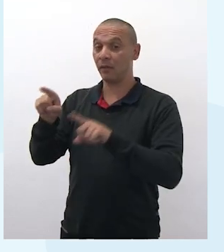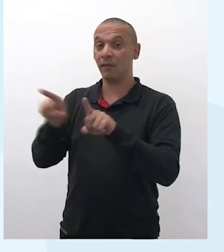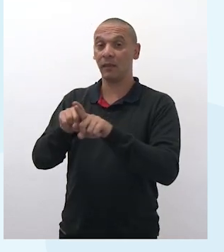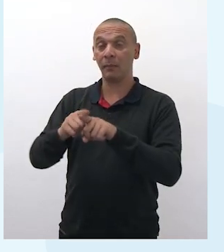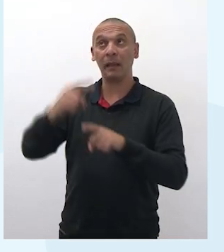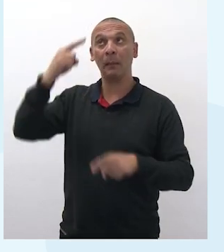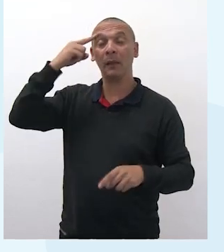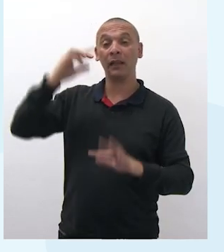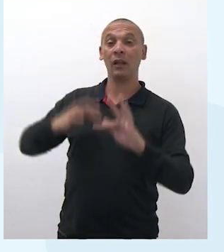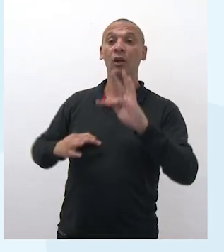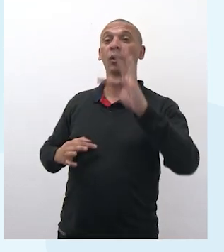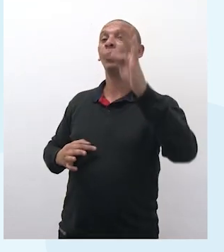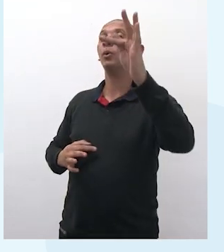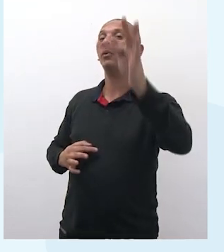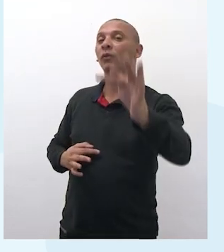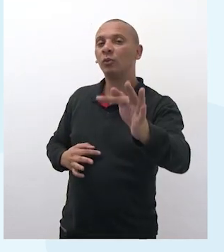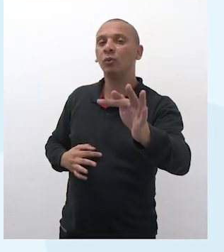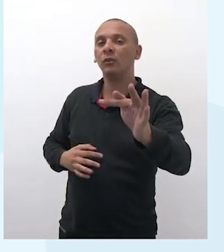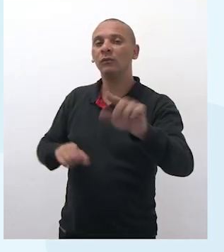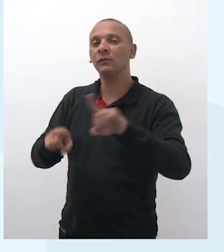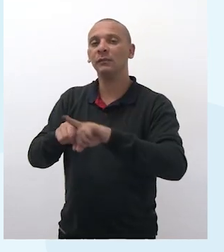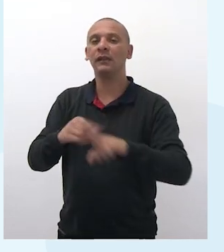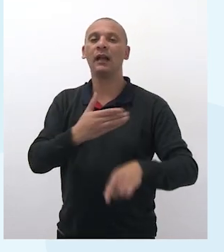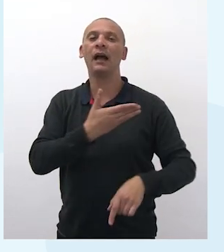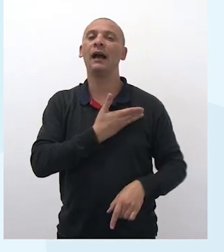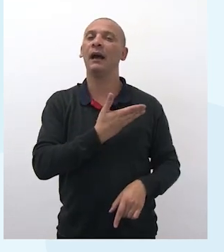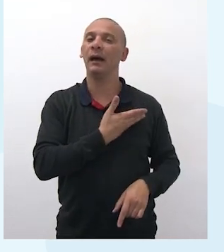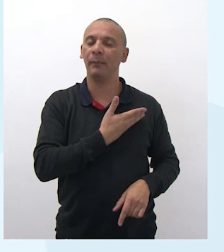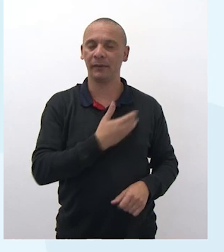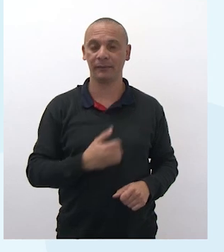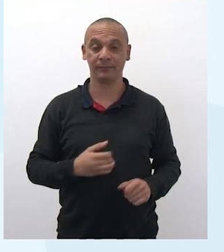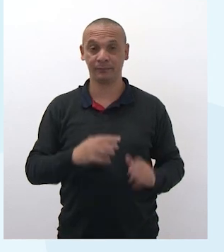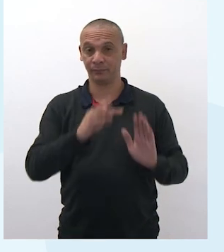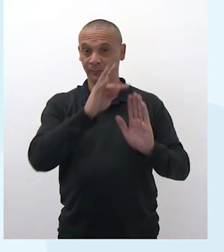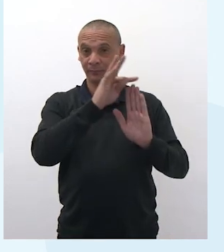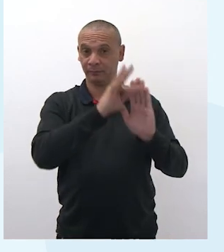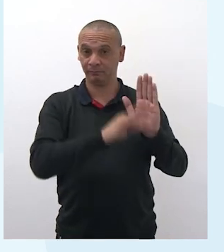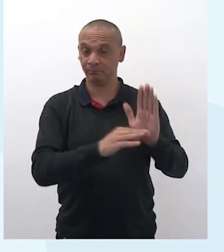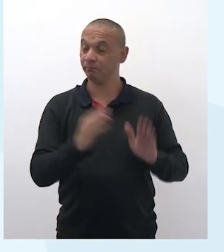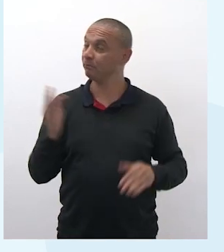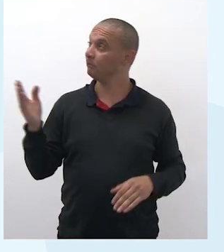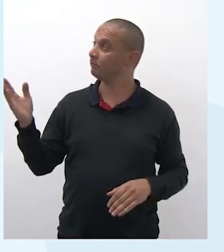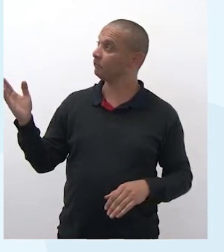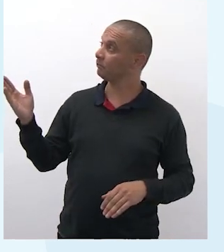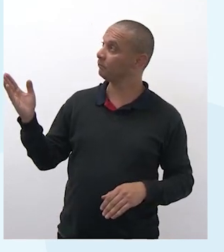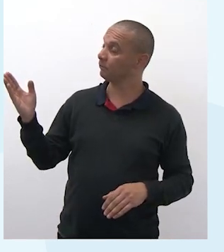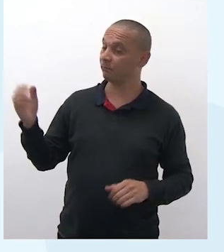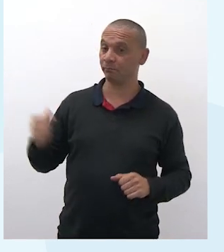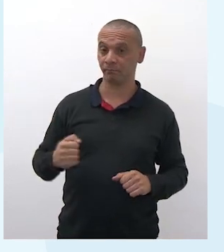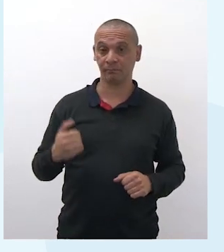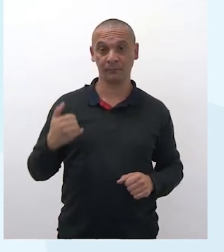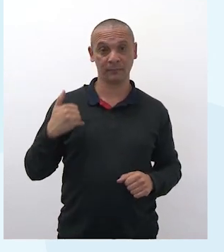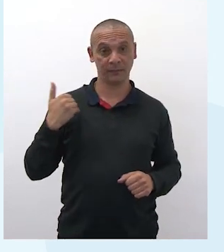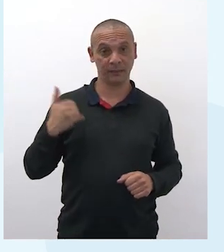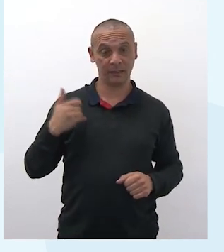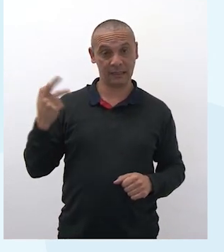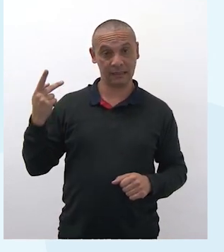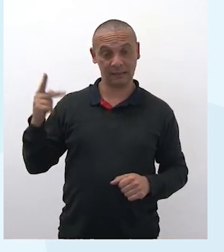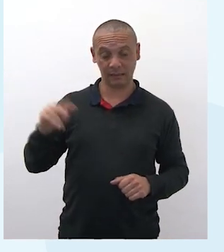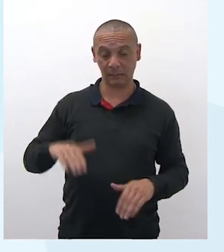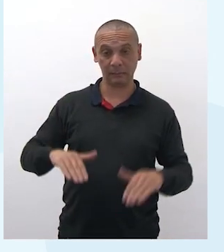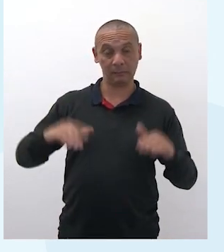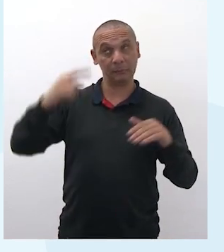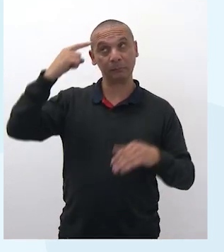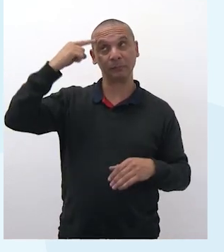o futuro e amizades. Veja que no texto dela, ela, né, naquela idade, já pensava